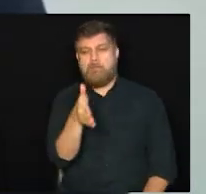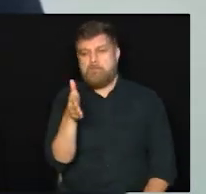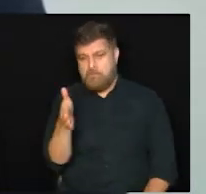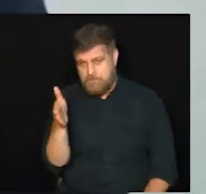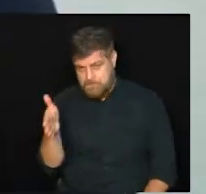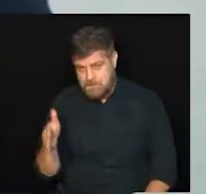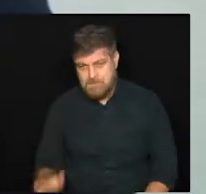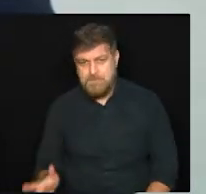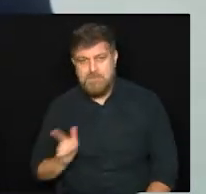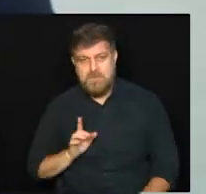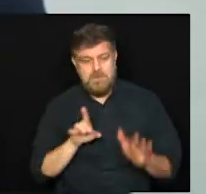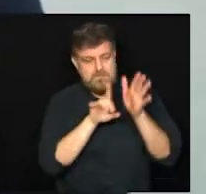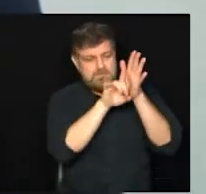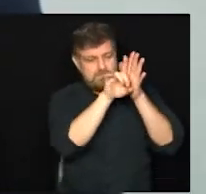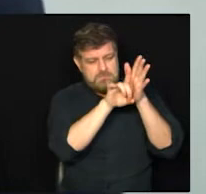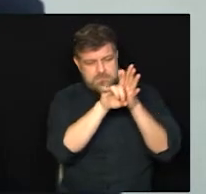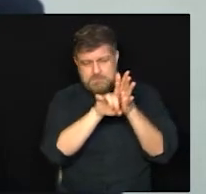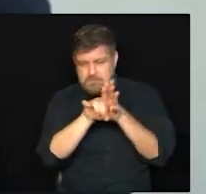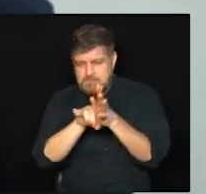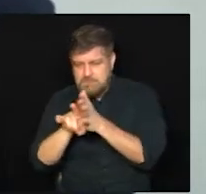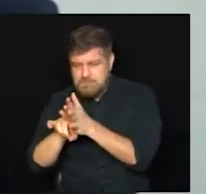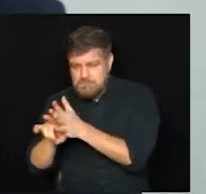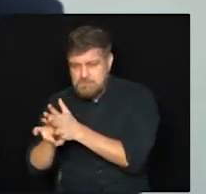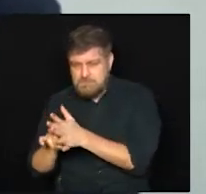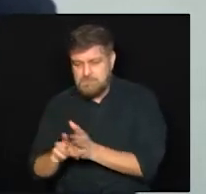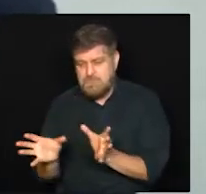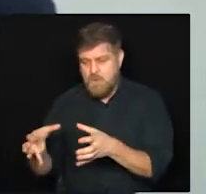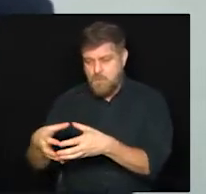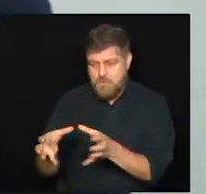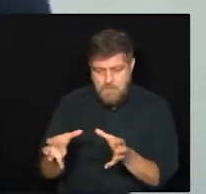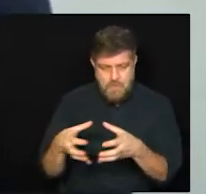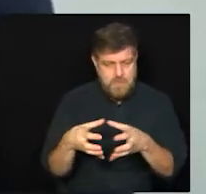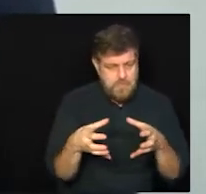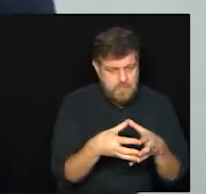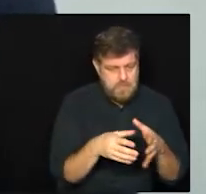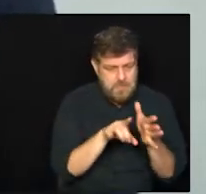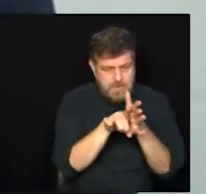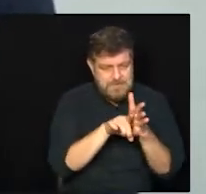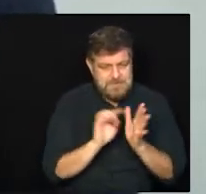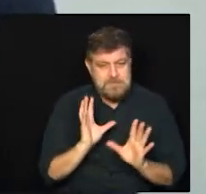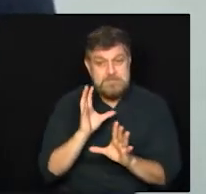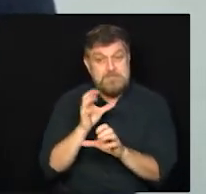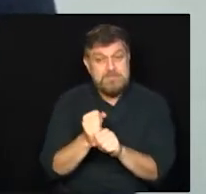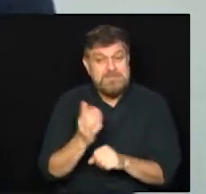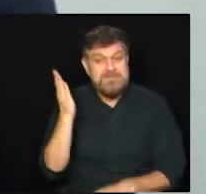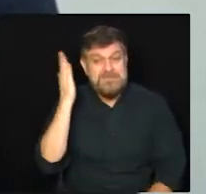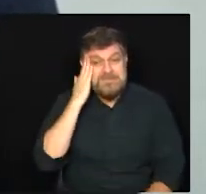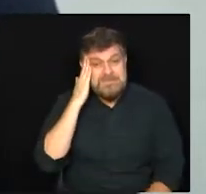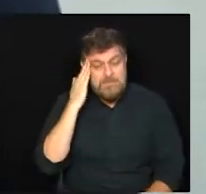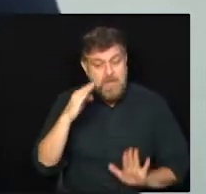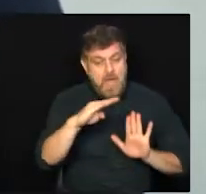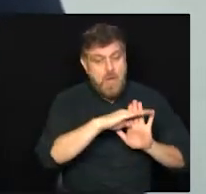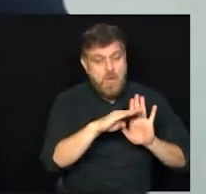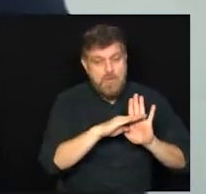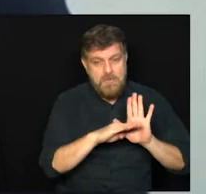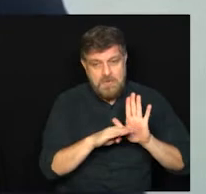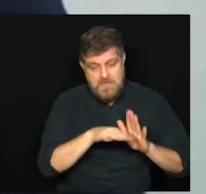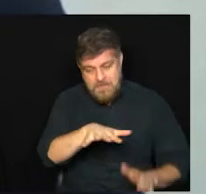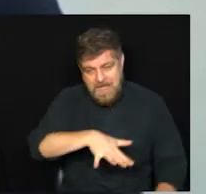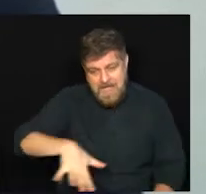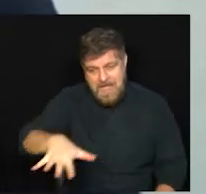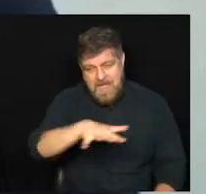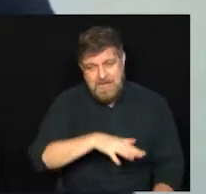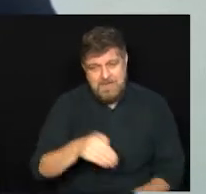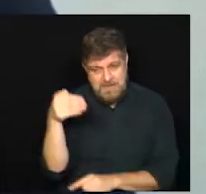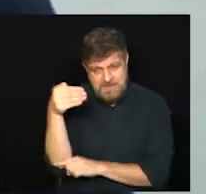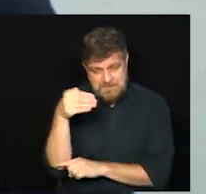foram feitas pesquisas, né, tanto do Resorts Brasil quanto da BH, sobre o impacto do PERS. O PERS ele tem um impacto